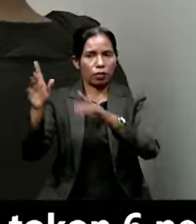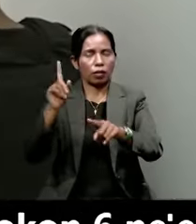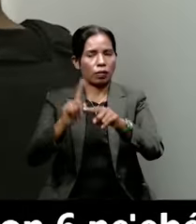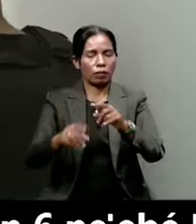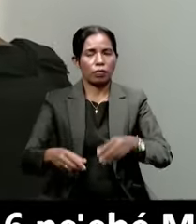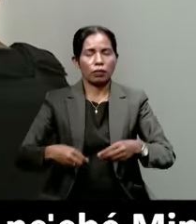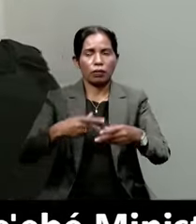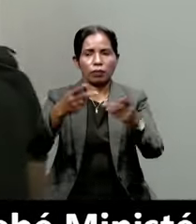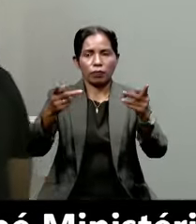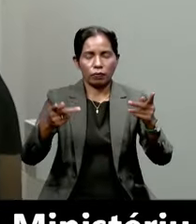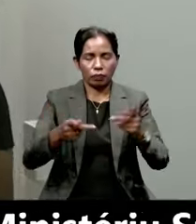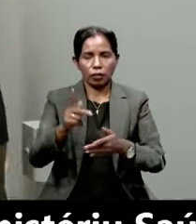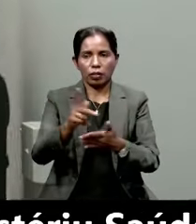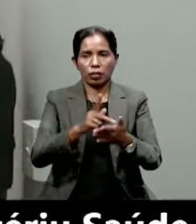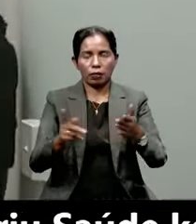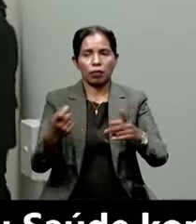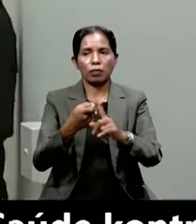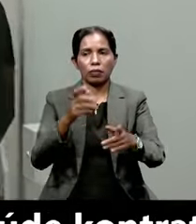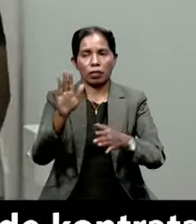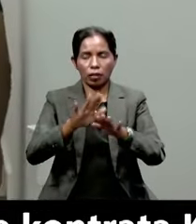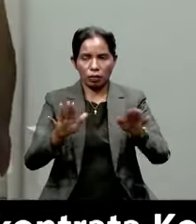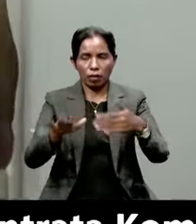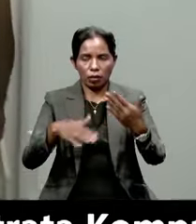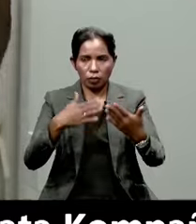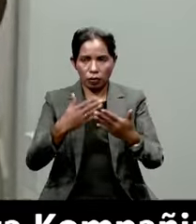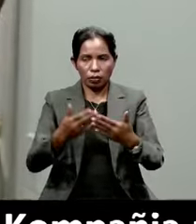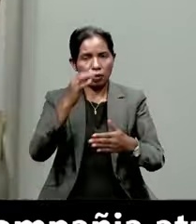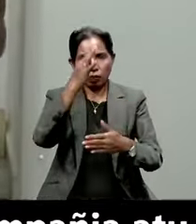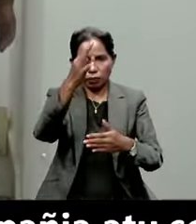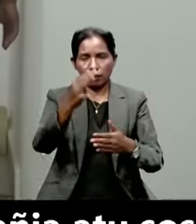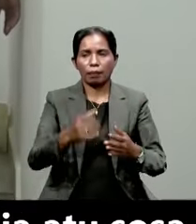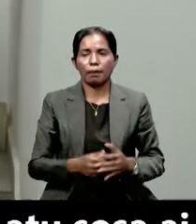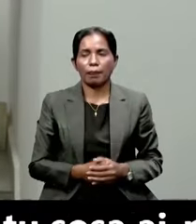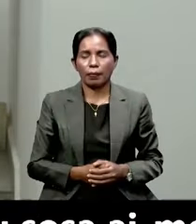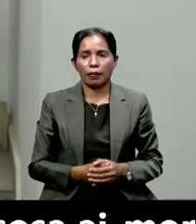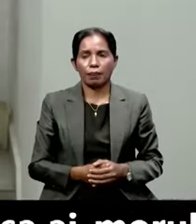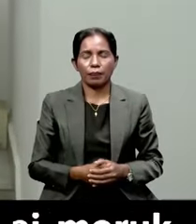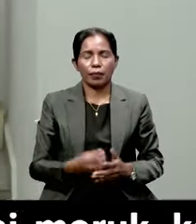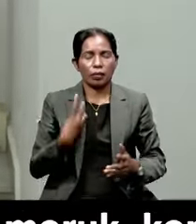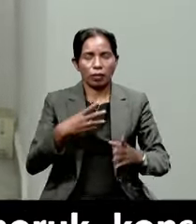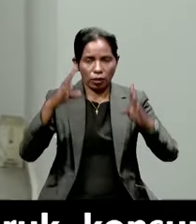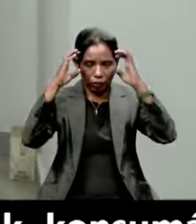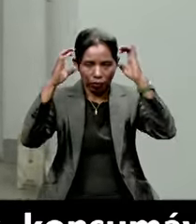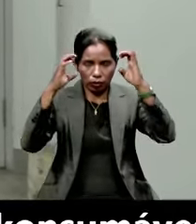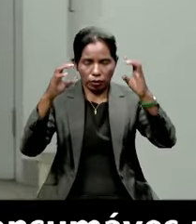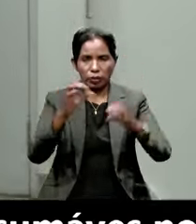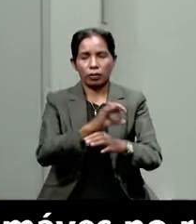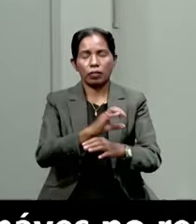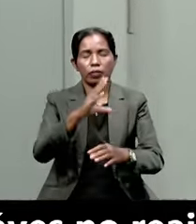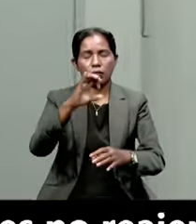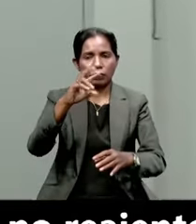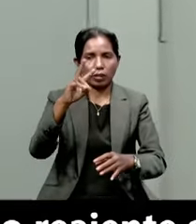foi espaço pa acto criminal husi labarik sira ato acontece tan nia futuro. Diza ia educação cívica ne bem makmakas